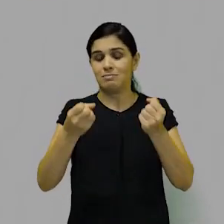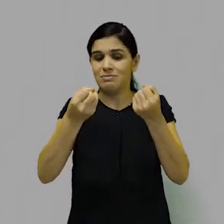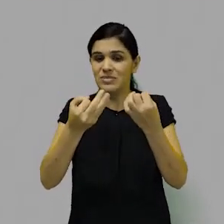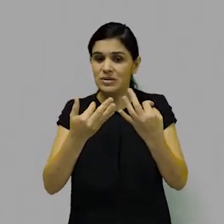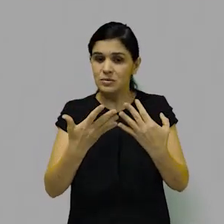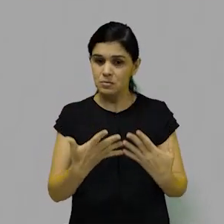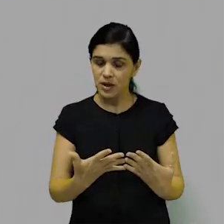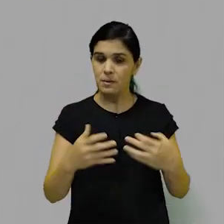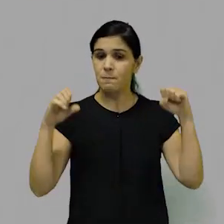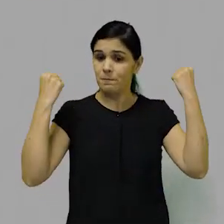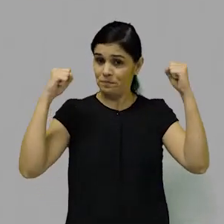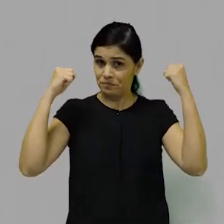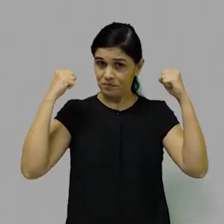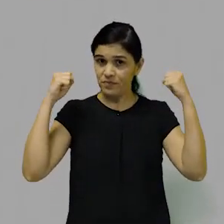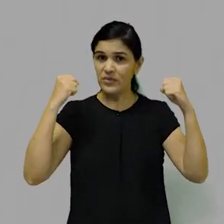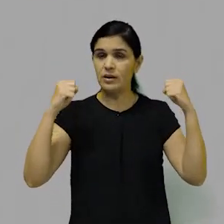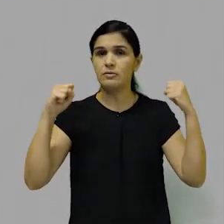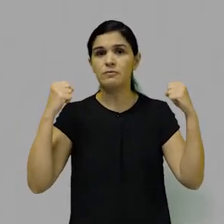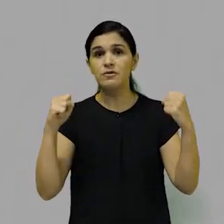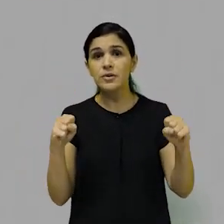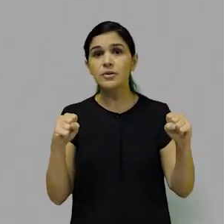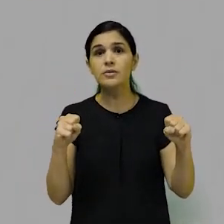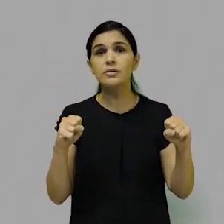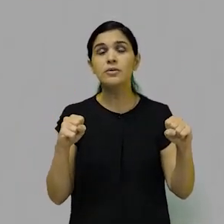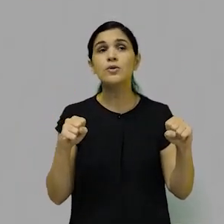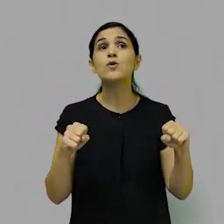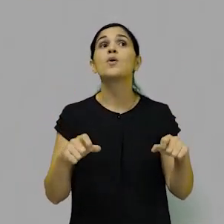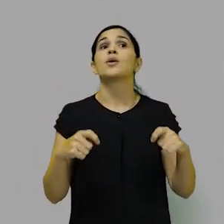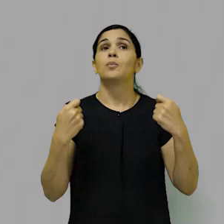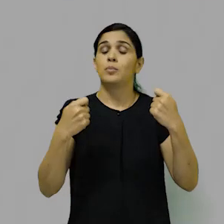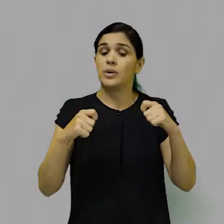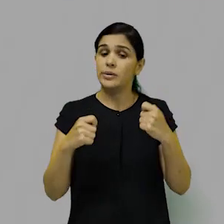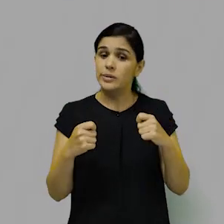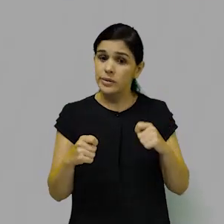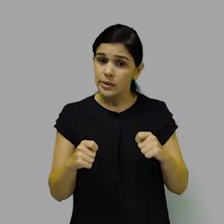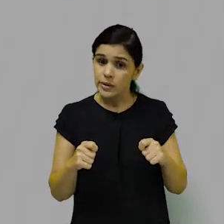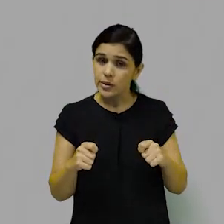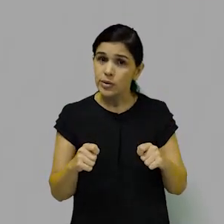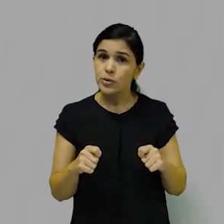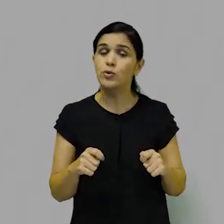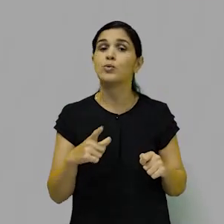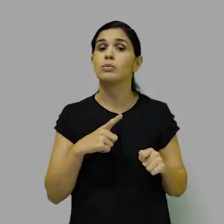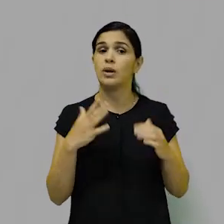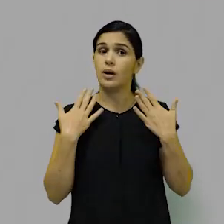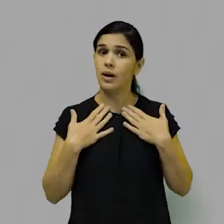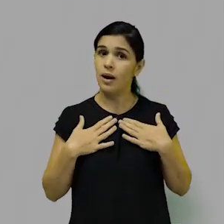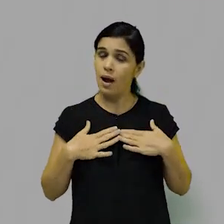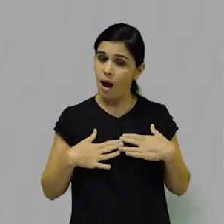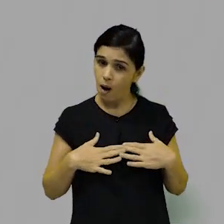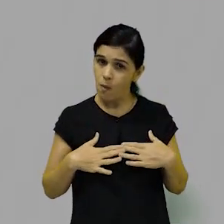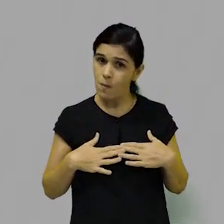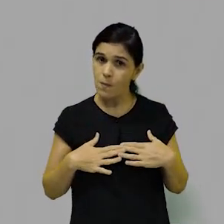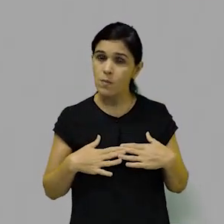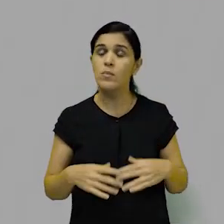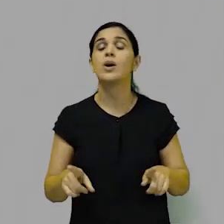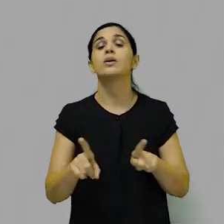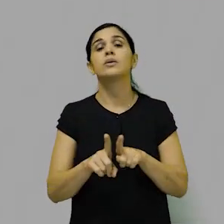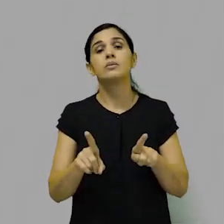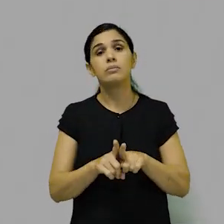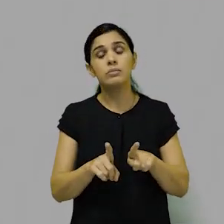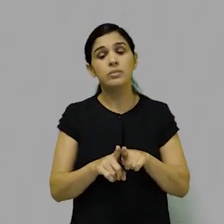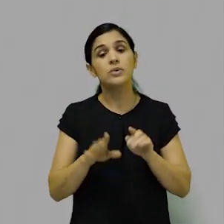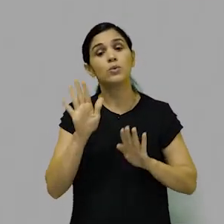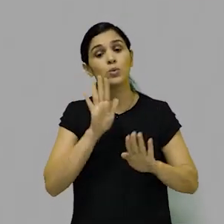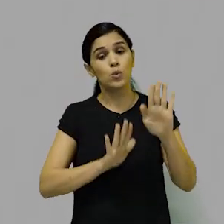se adequar a esses padrões é a busca exagerada por exercícios físicos, a prática exagerada de